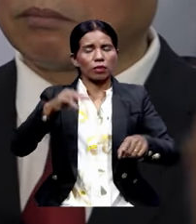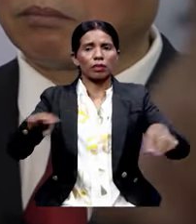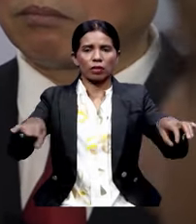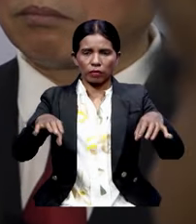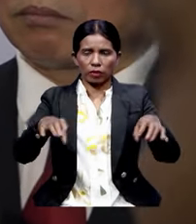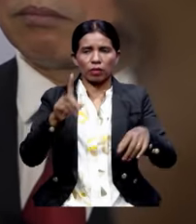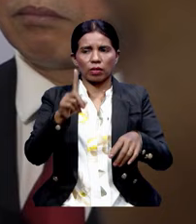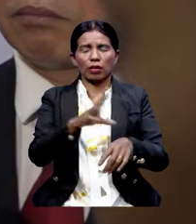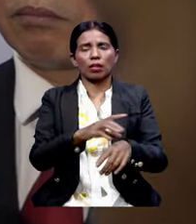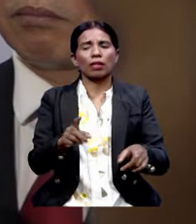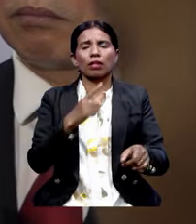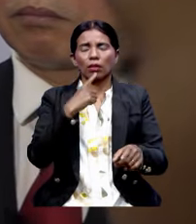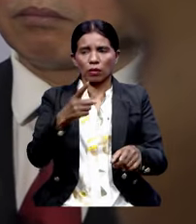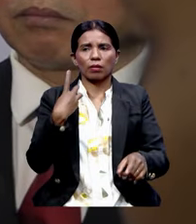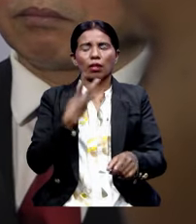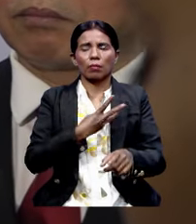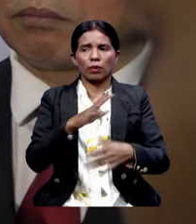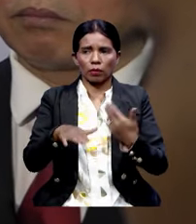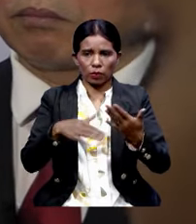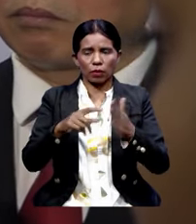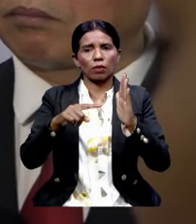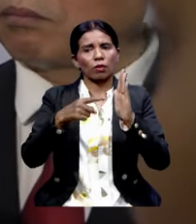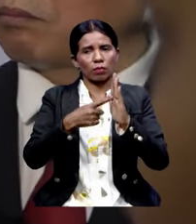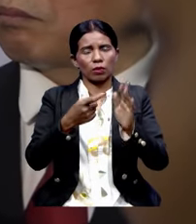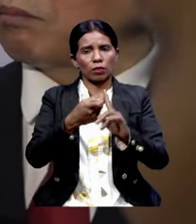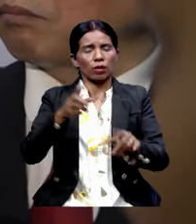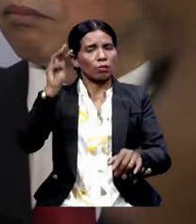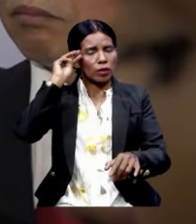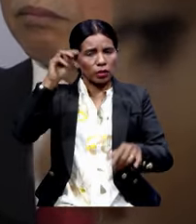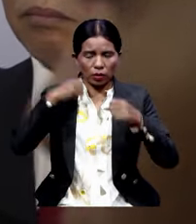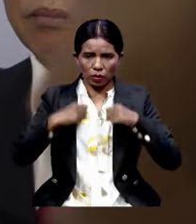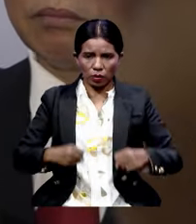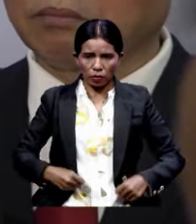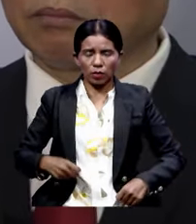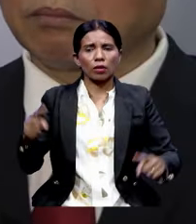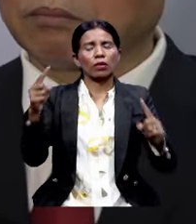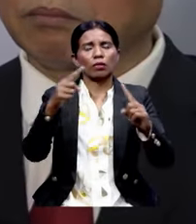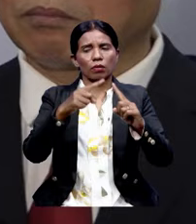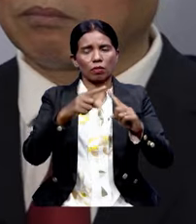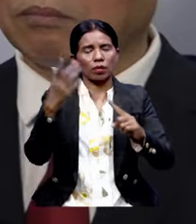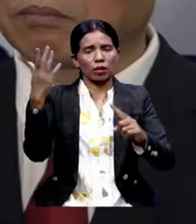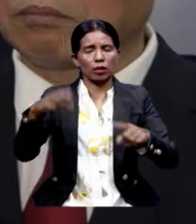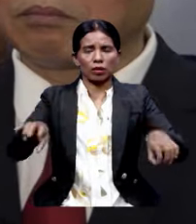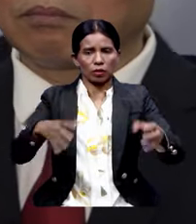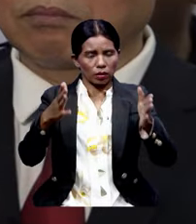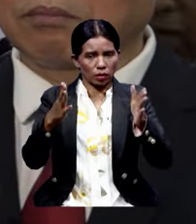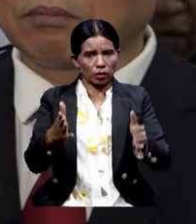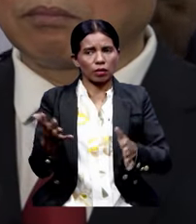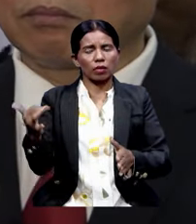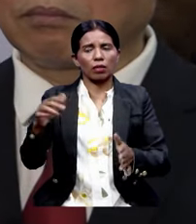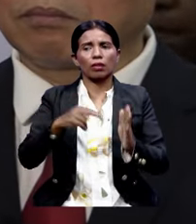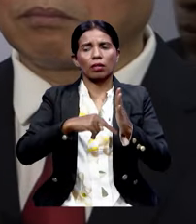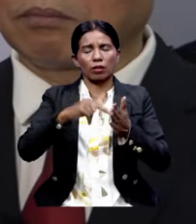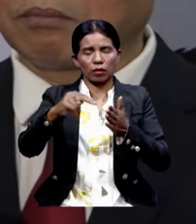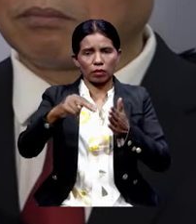declaro claro mas a minha outro começa o si ministro da saúde to vai staff ser né bem maca o nível